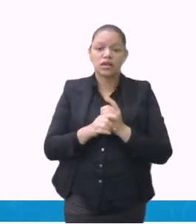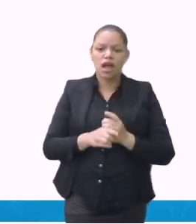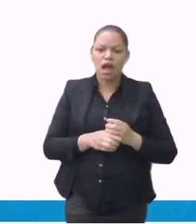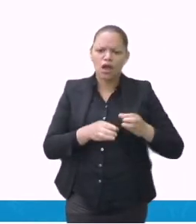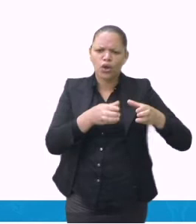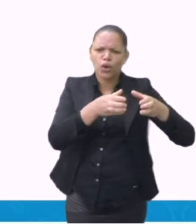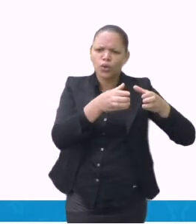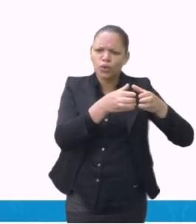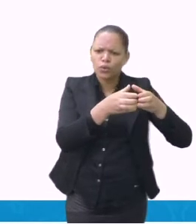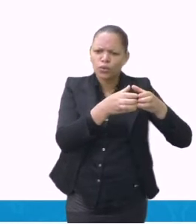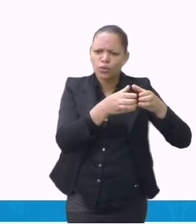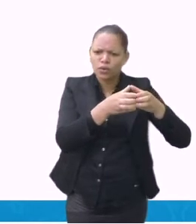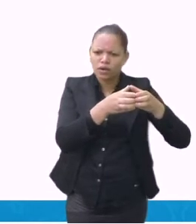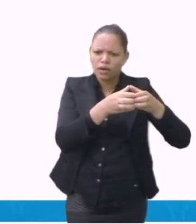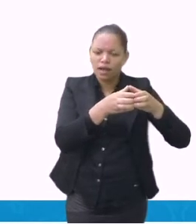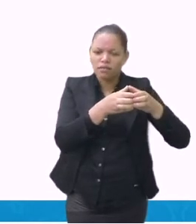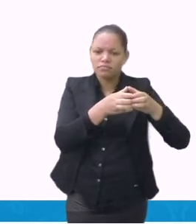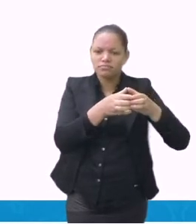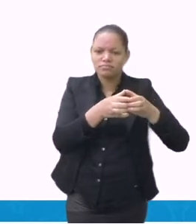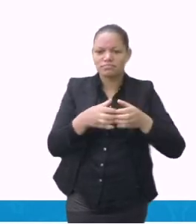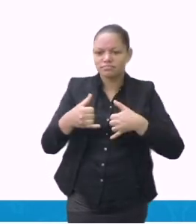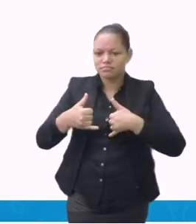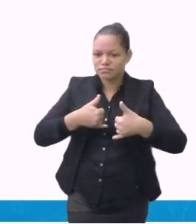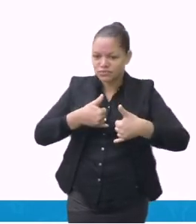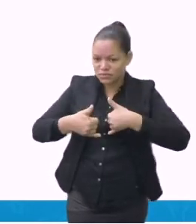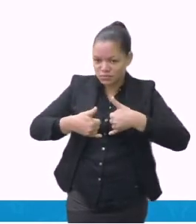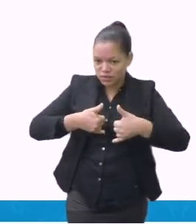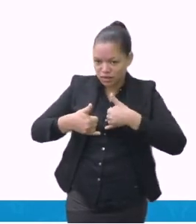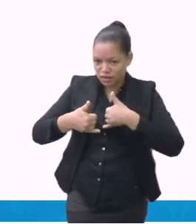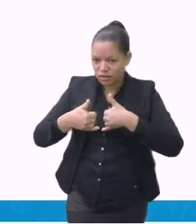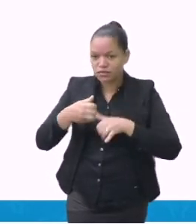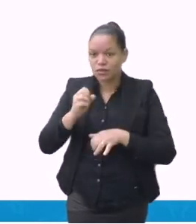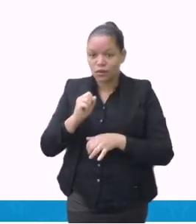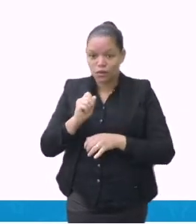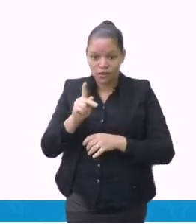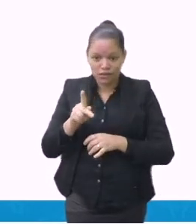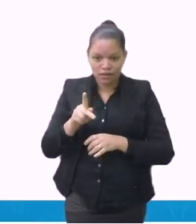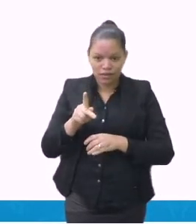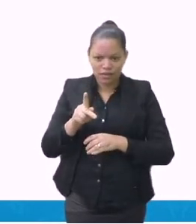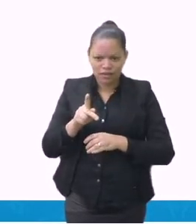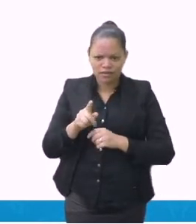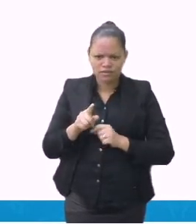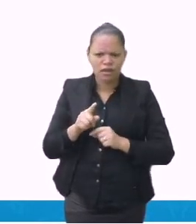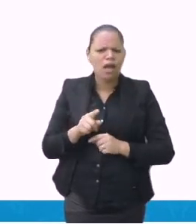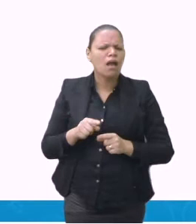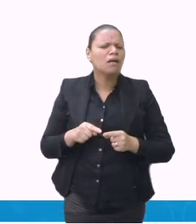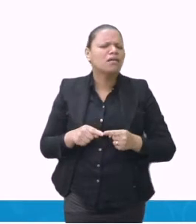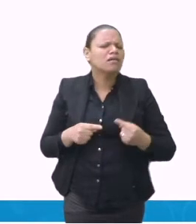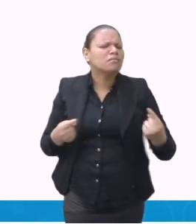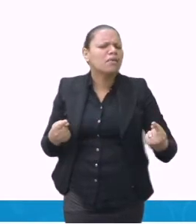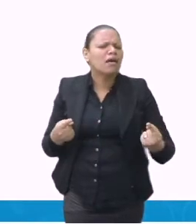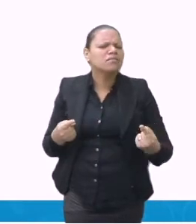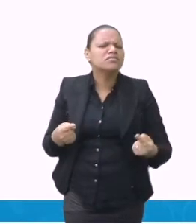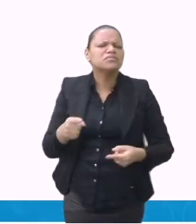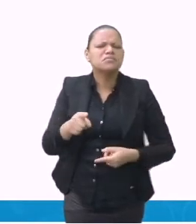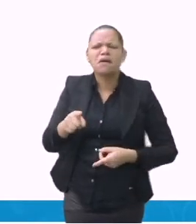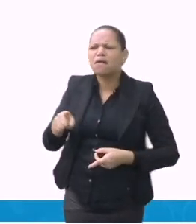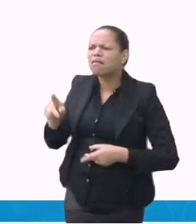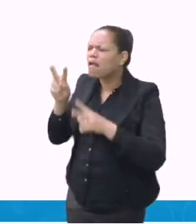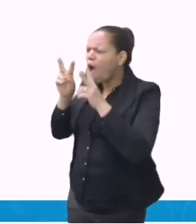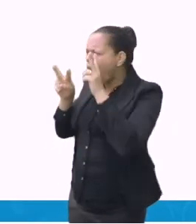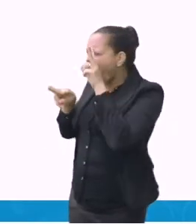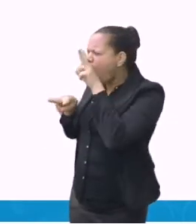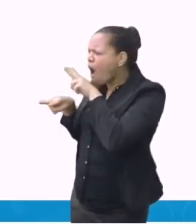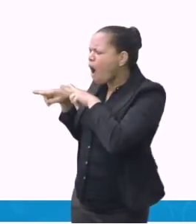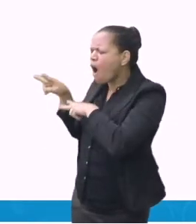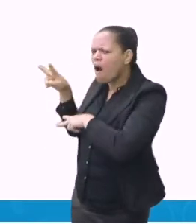continuarmos essa explicação, eu gostaria de saber o que você já entende olhando. Se eu lhe perguntasse assim, este